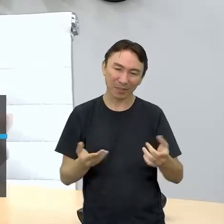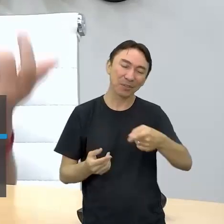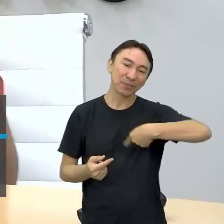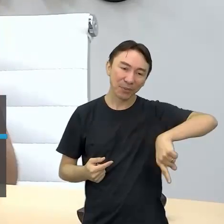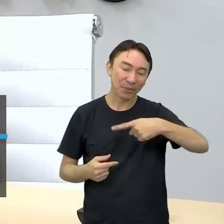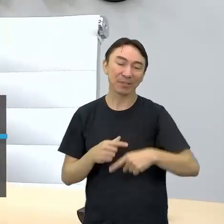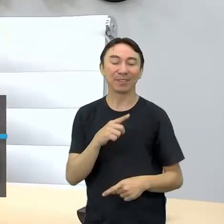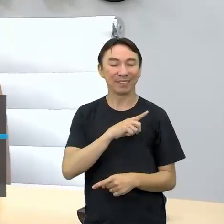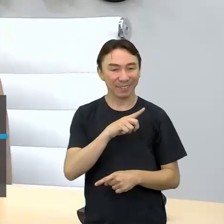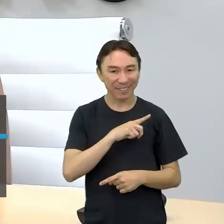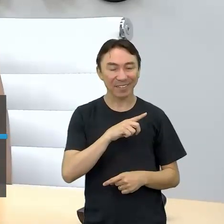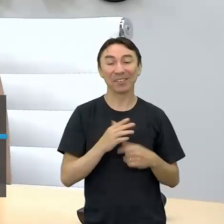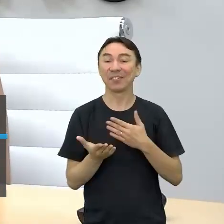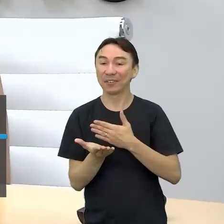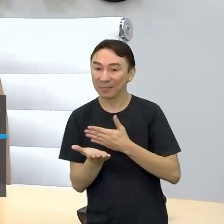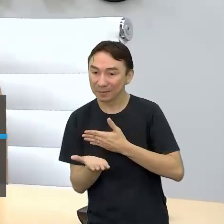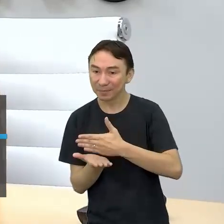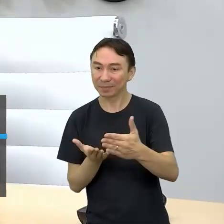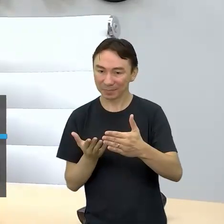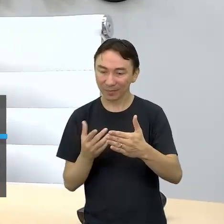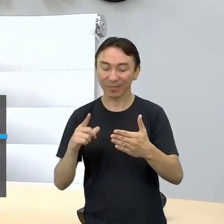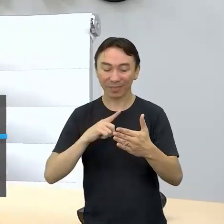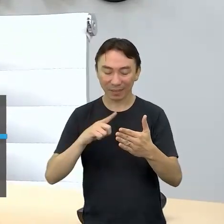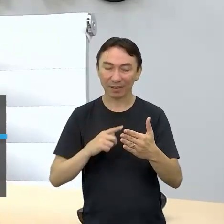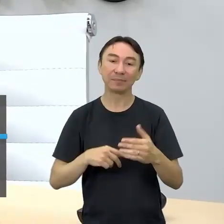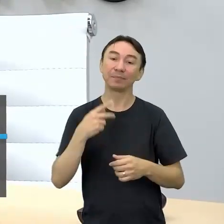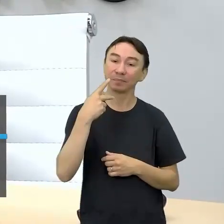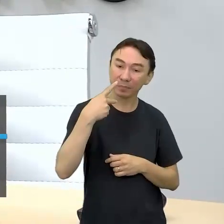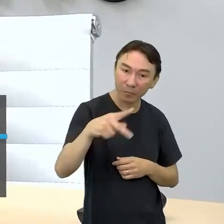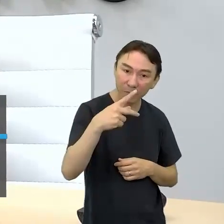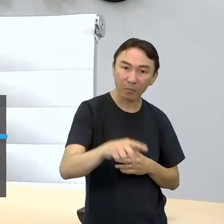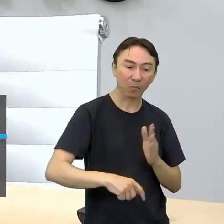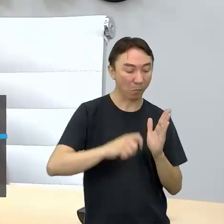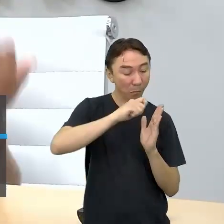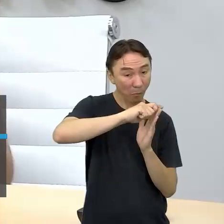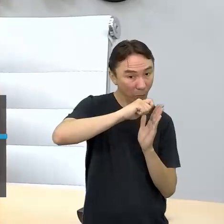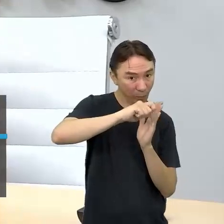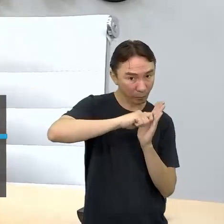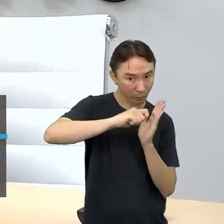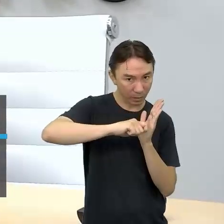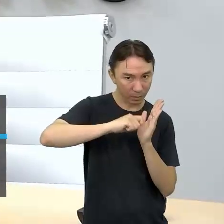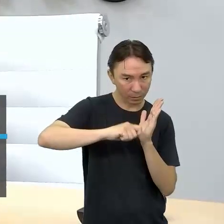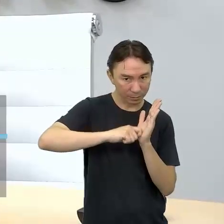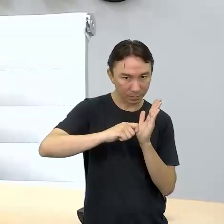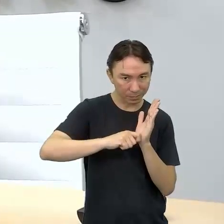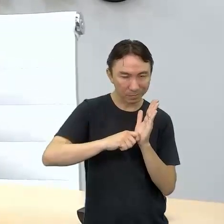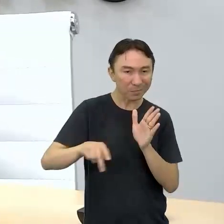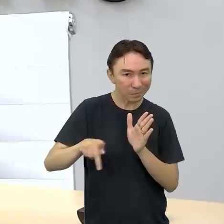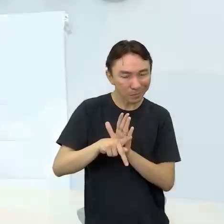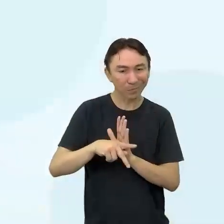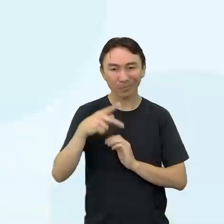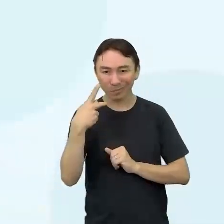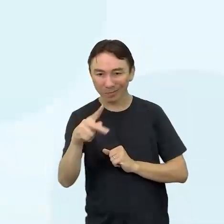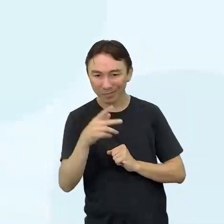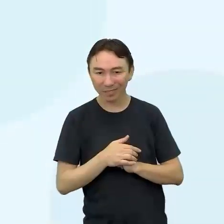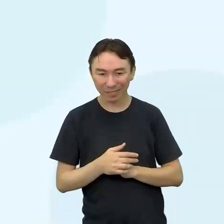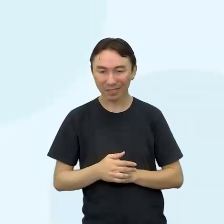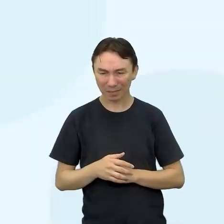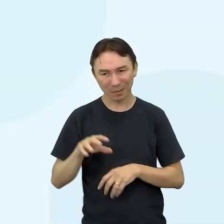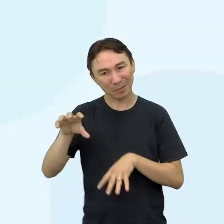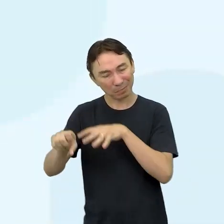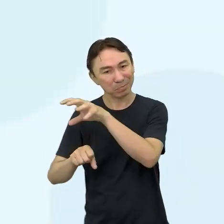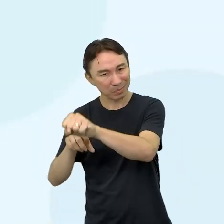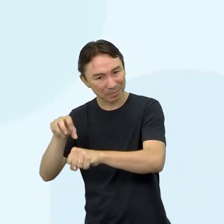início, vamos ao diário de bordo de vocês. Então agora eu vou dar um tempinho, não um tempinho, enquanto eu vou falando aí, vocês já vão pegando